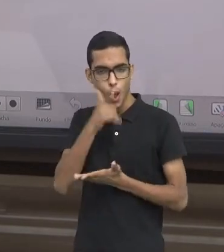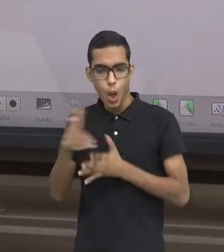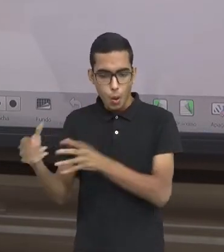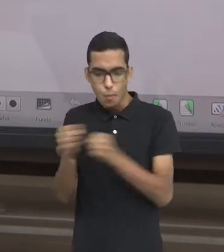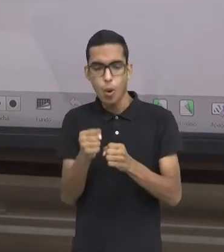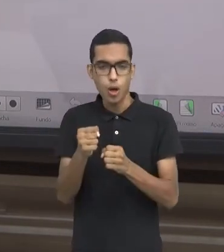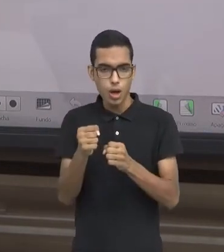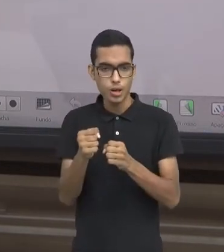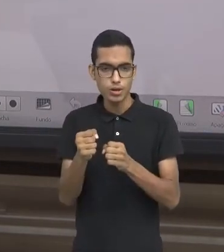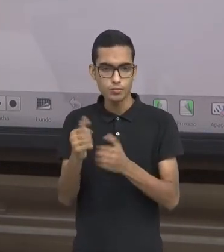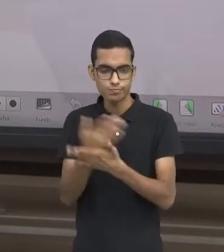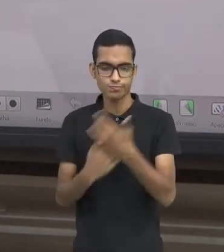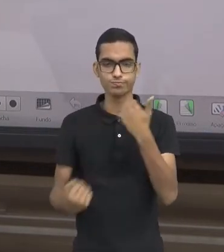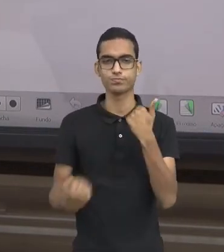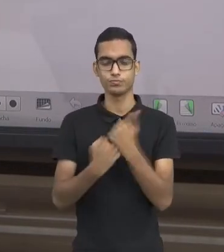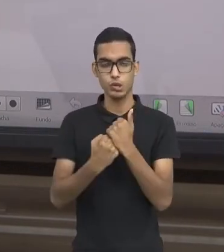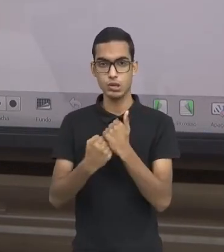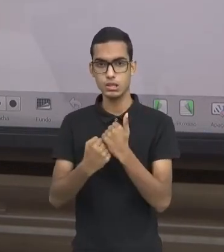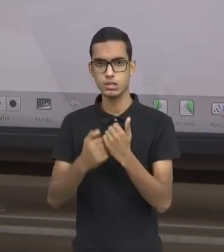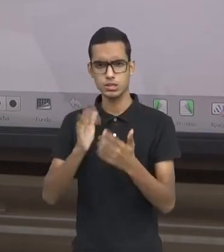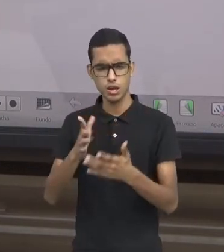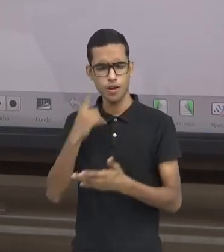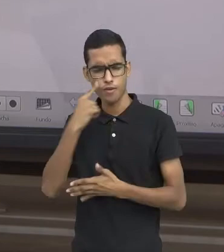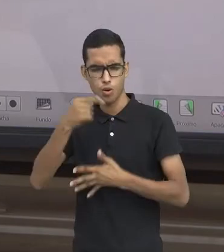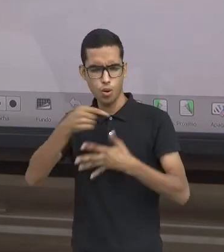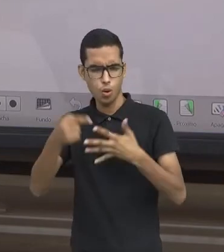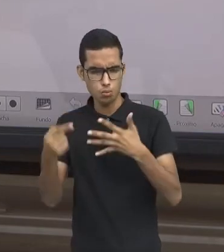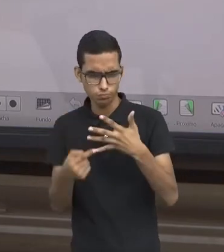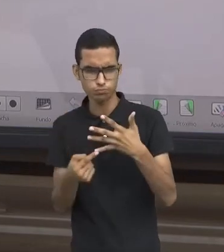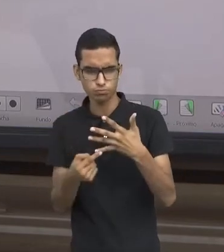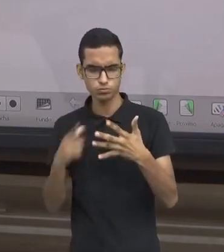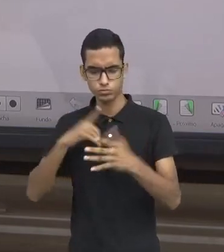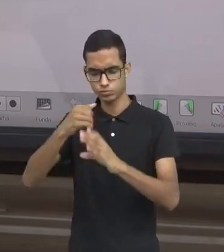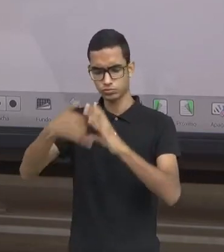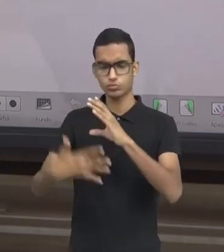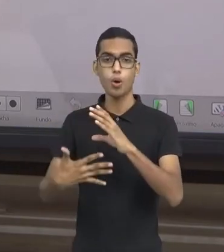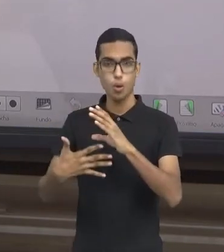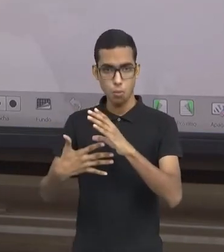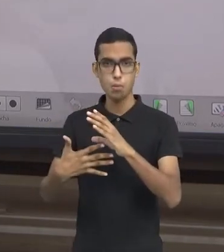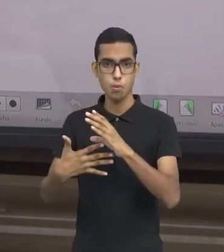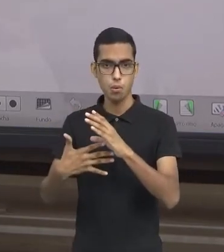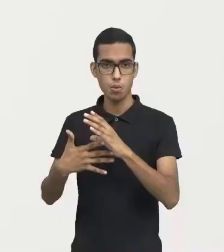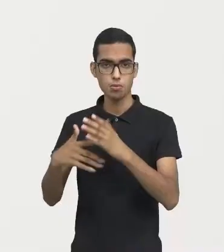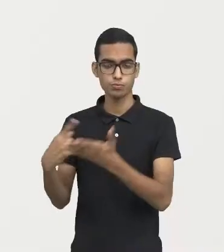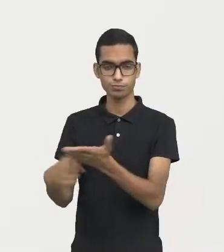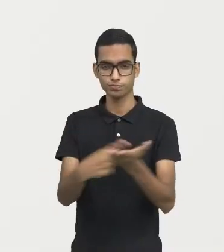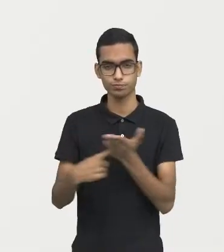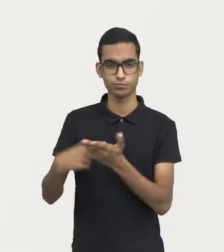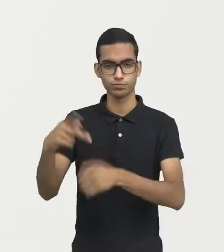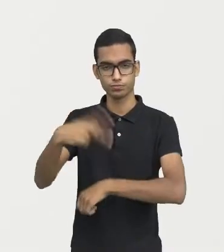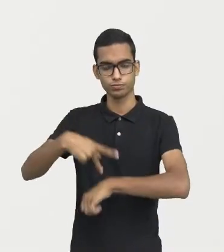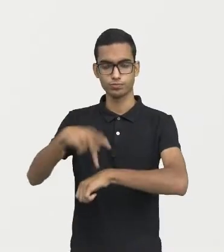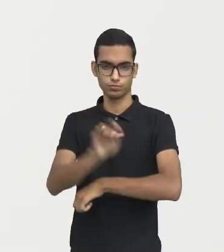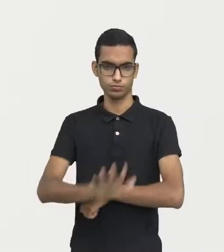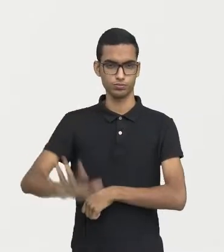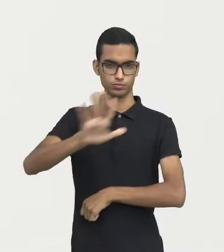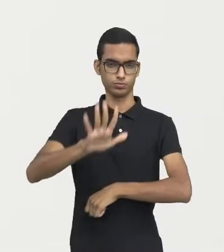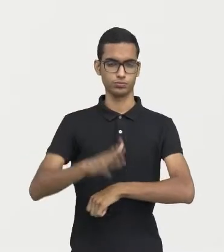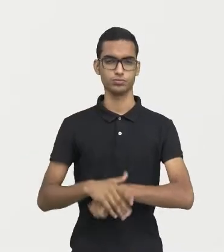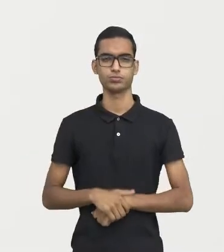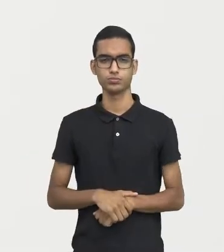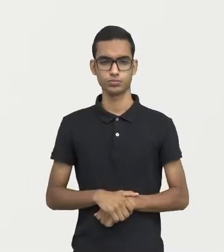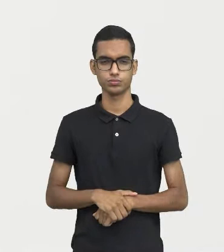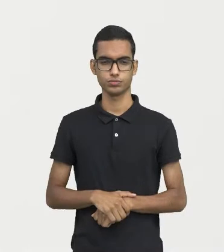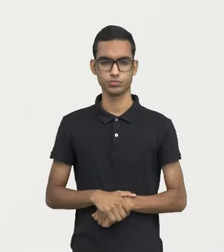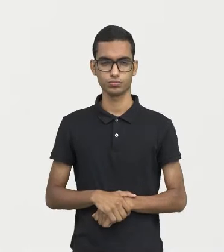a gente vai ver quais são esses elementos que marcam aí essa característica da convenção, certo? Então, ó, a primeira